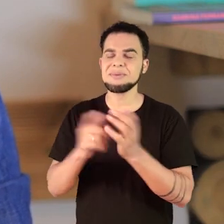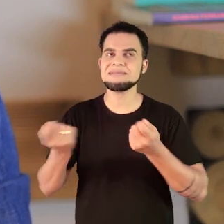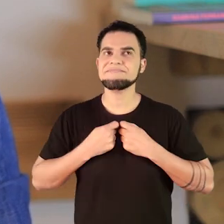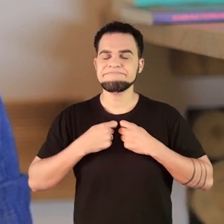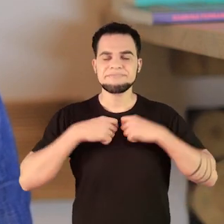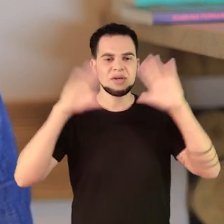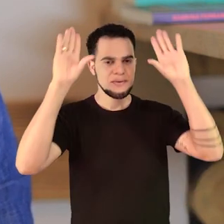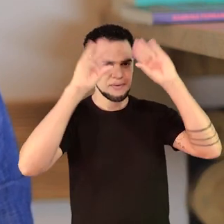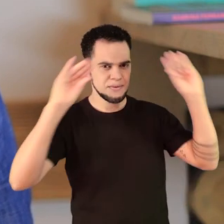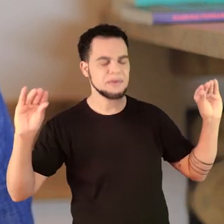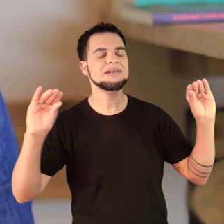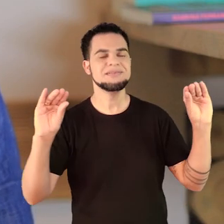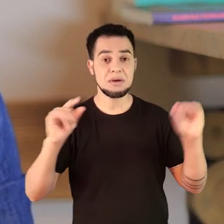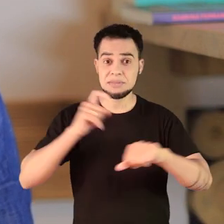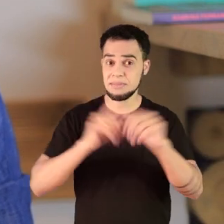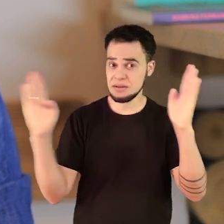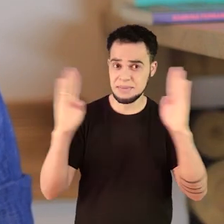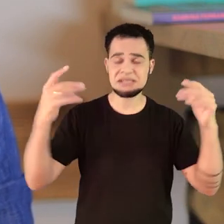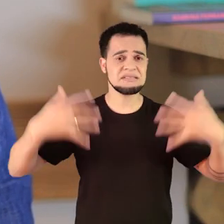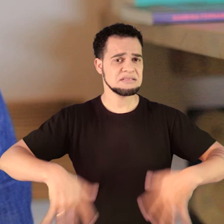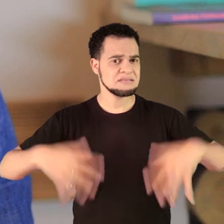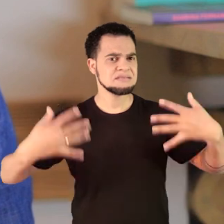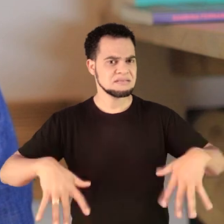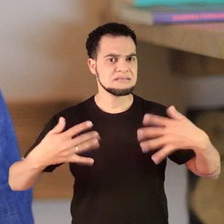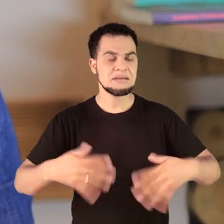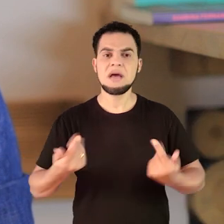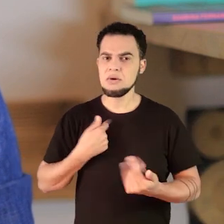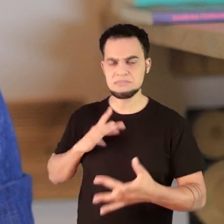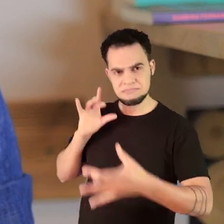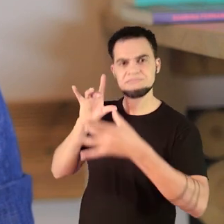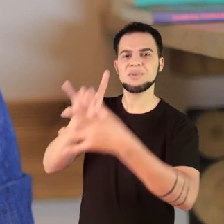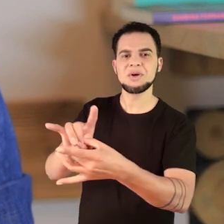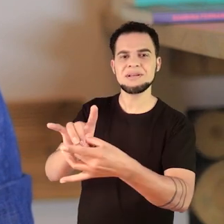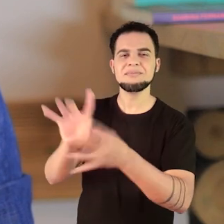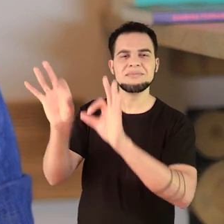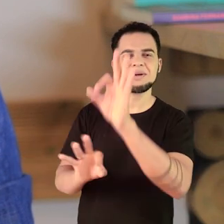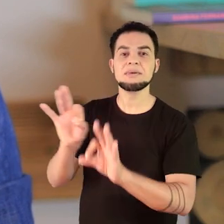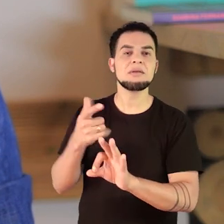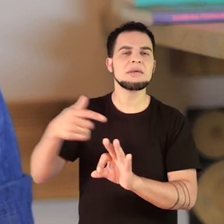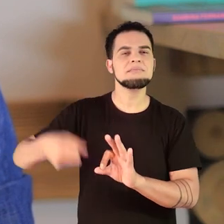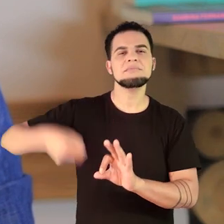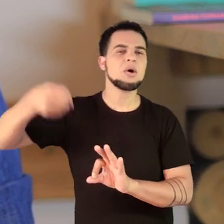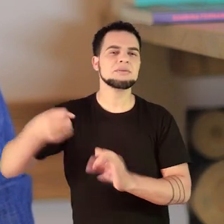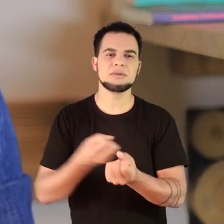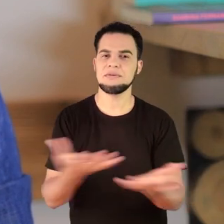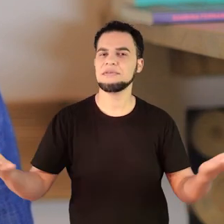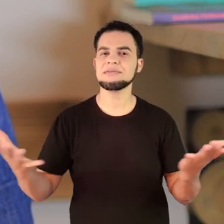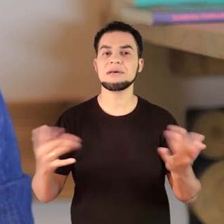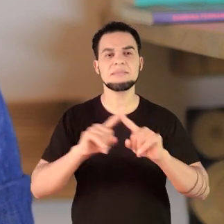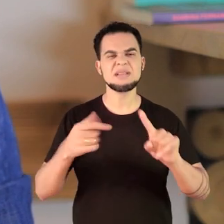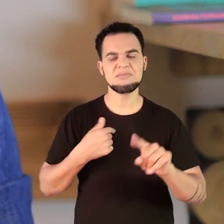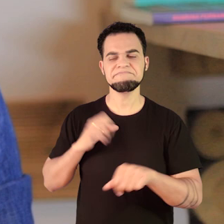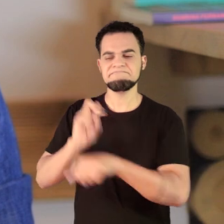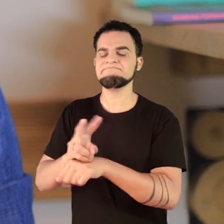surge como um alívio. São tempos sombrios demais. O programa ao qual estou vinculado sequer possui bolsas para ofertar, mas